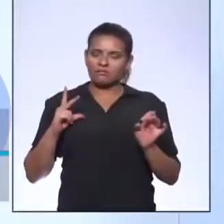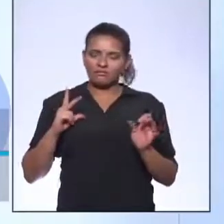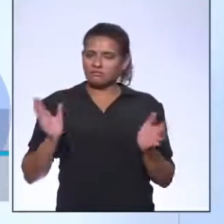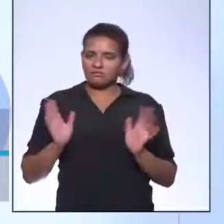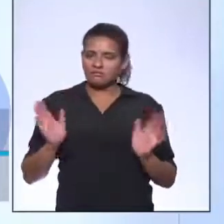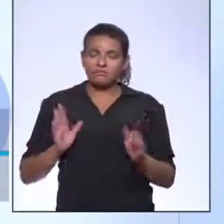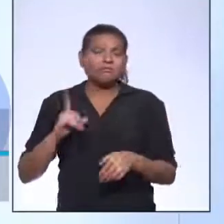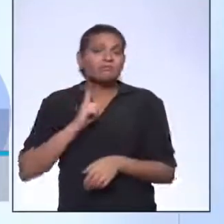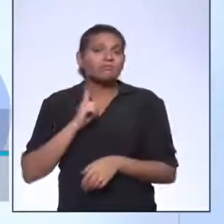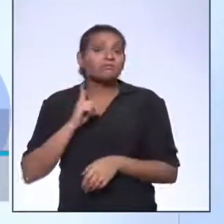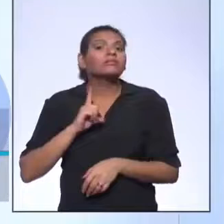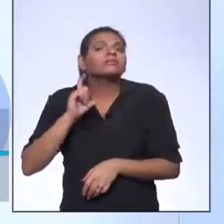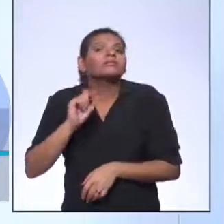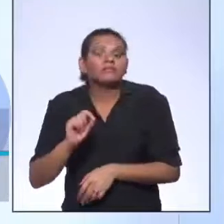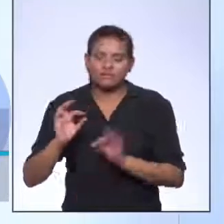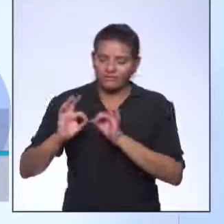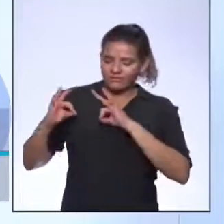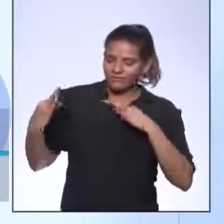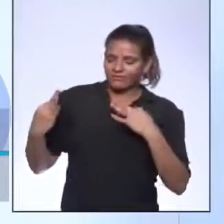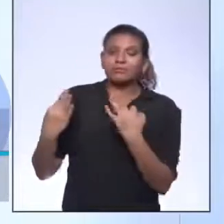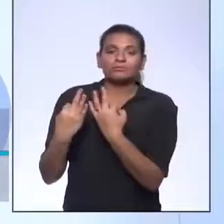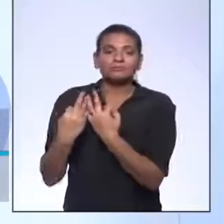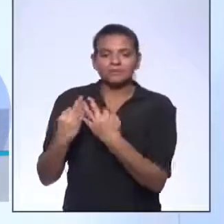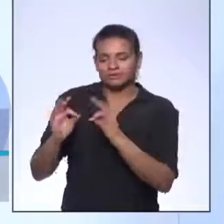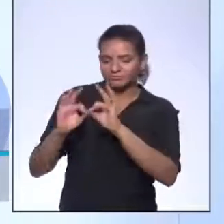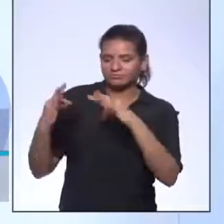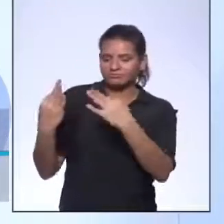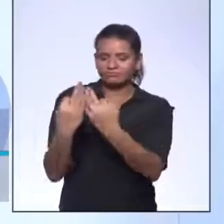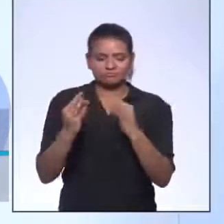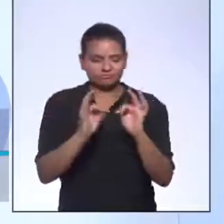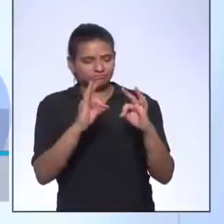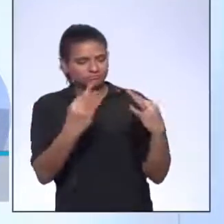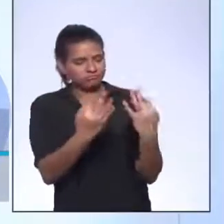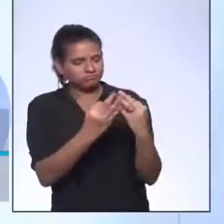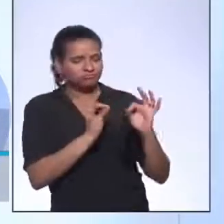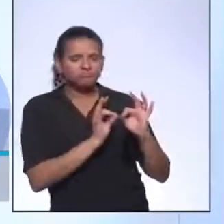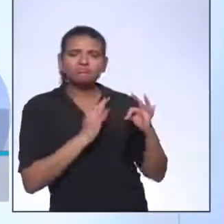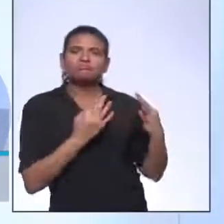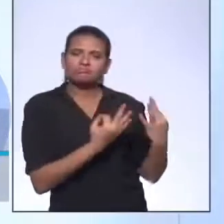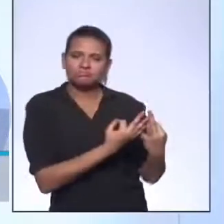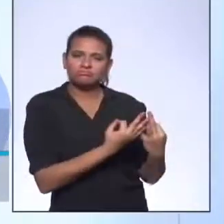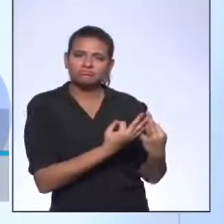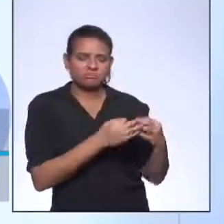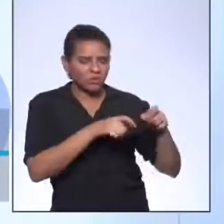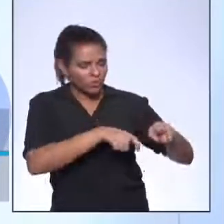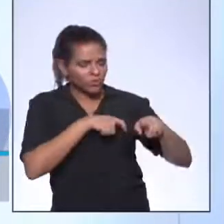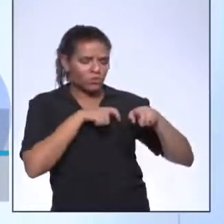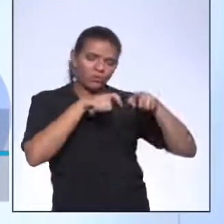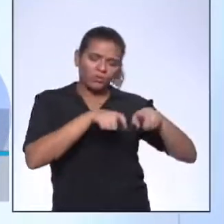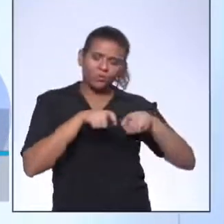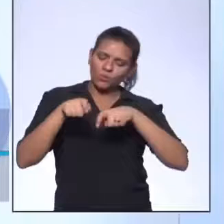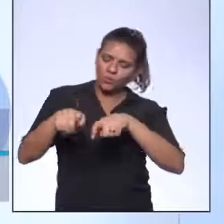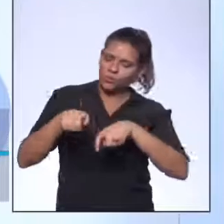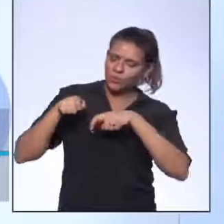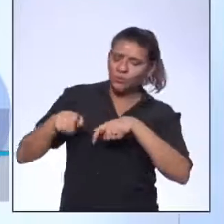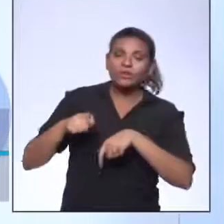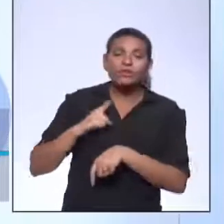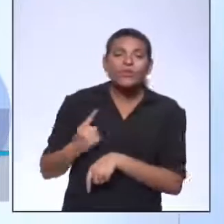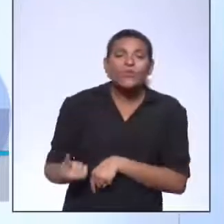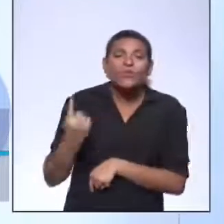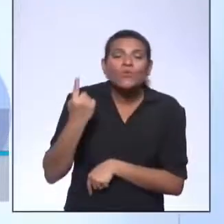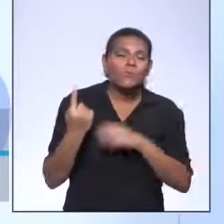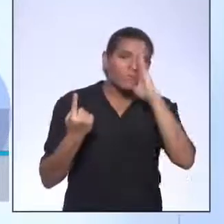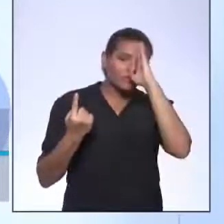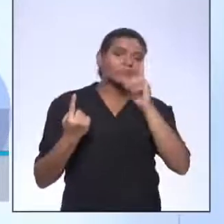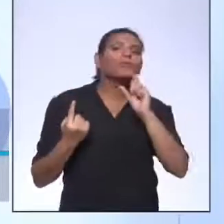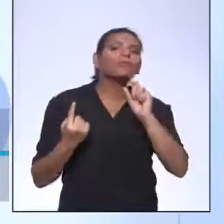o pater, que é o pai da família. Então, são pequenas comunidades agrícolas familiares. Essas